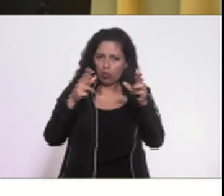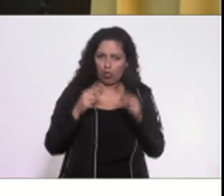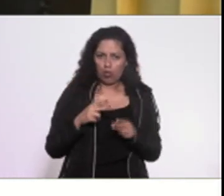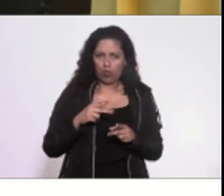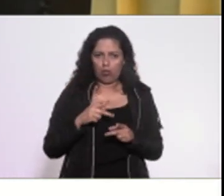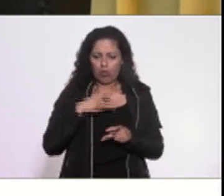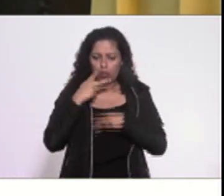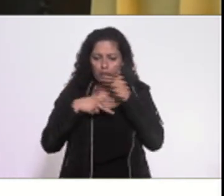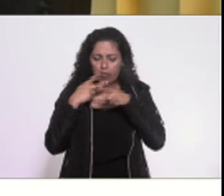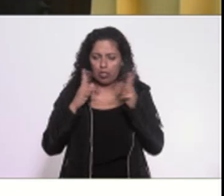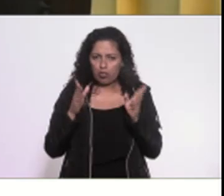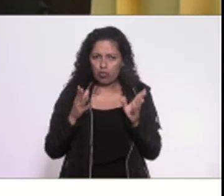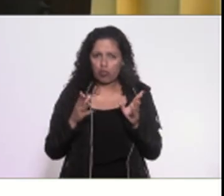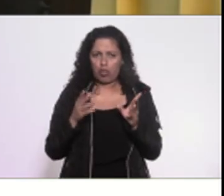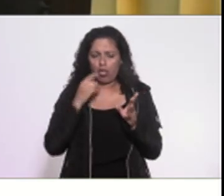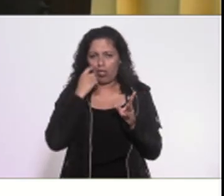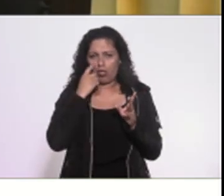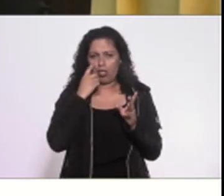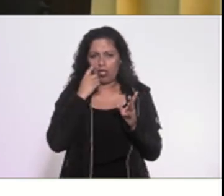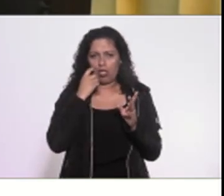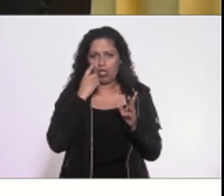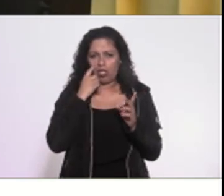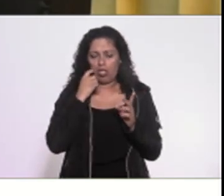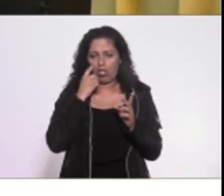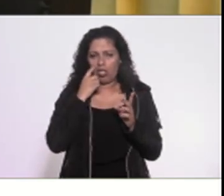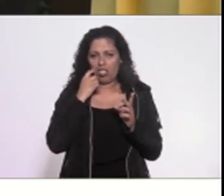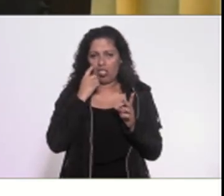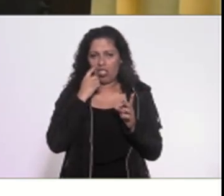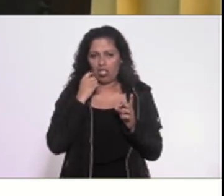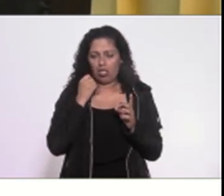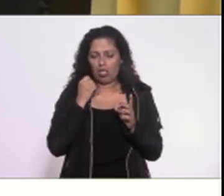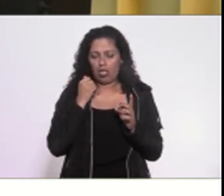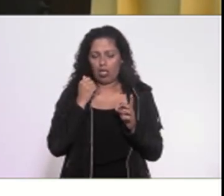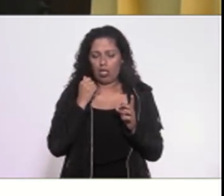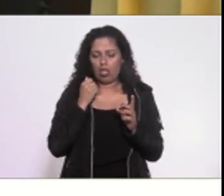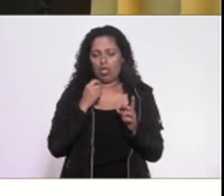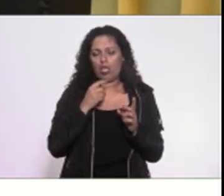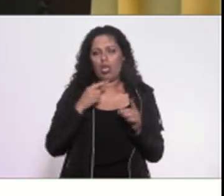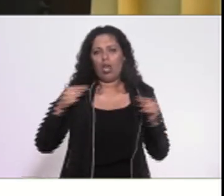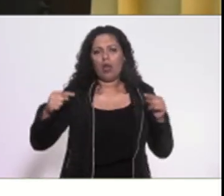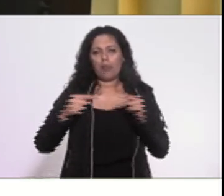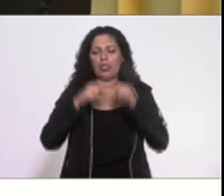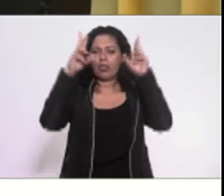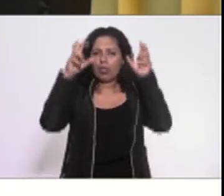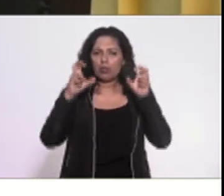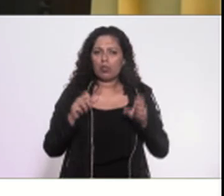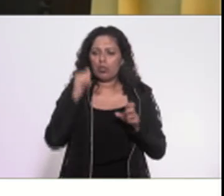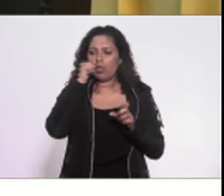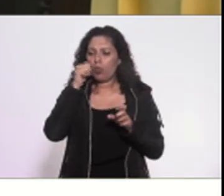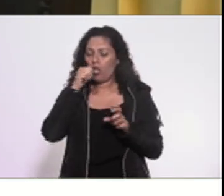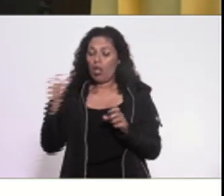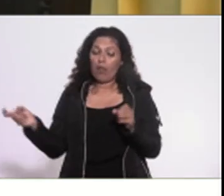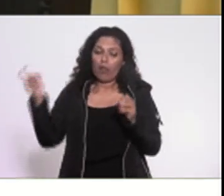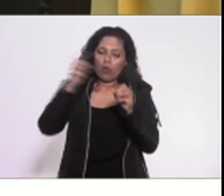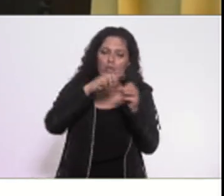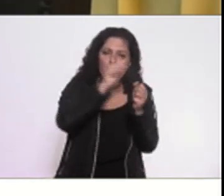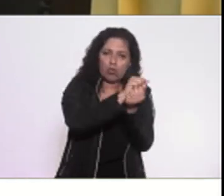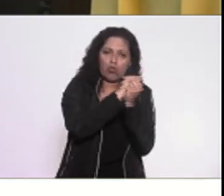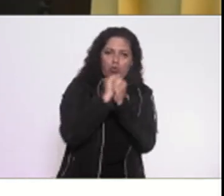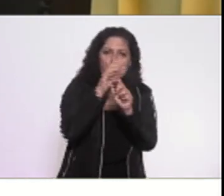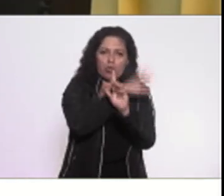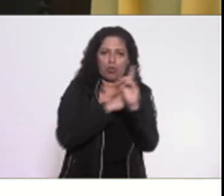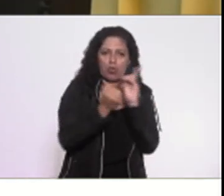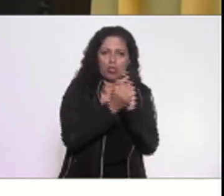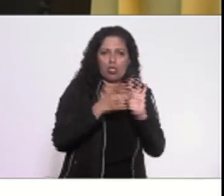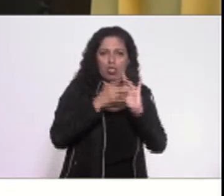a reintegração. Não é nem reintegração da mulher, nem a reinserção social, que é uma questão do